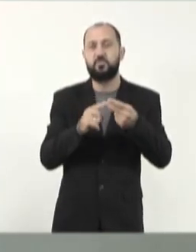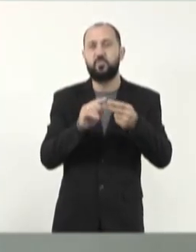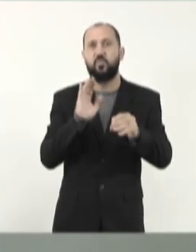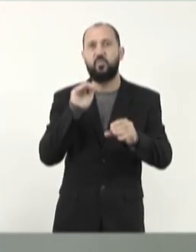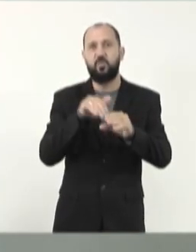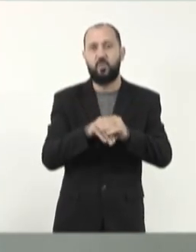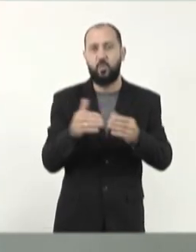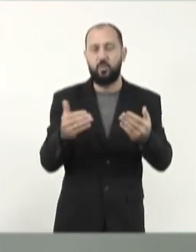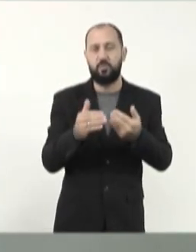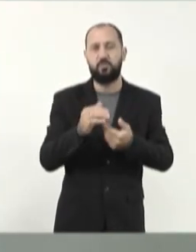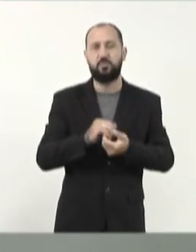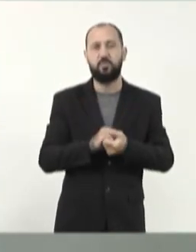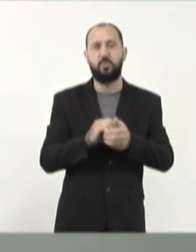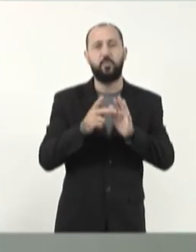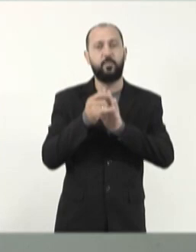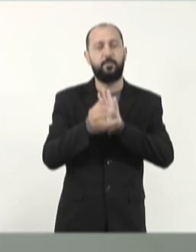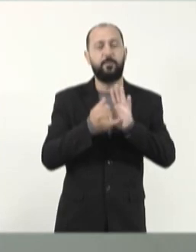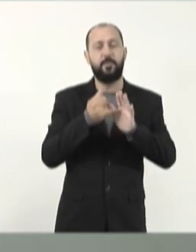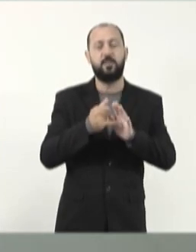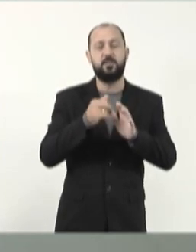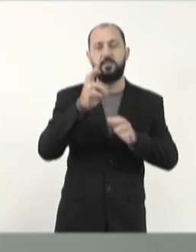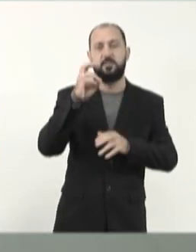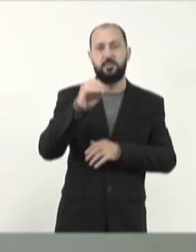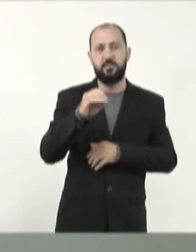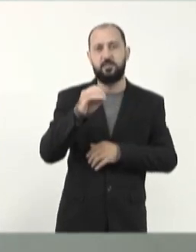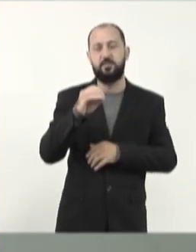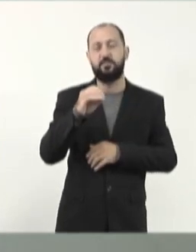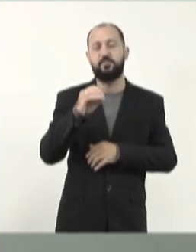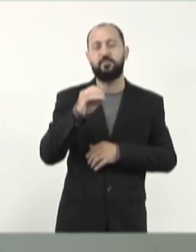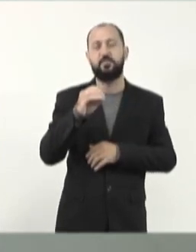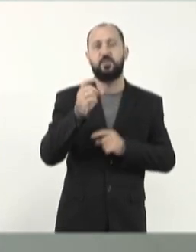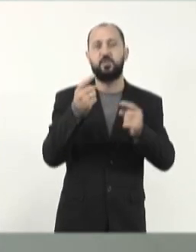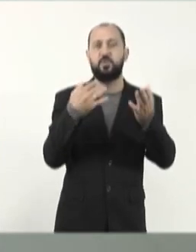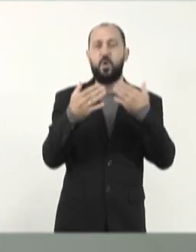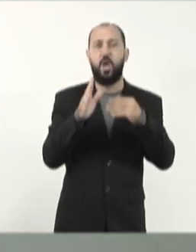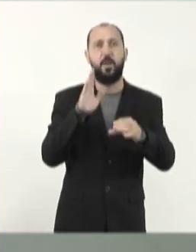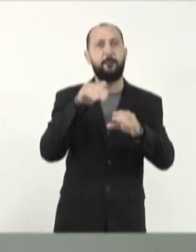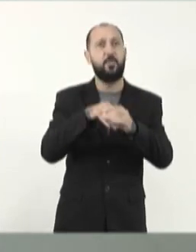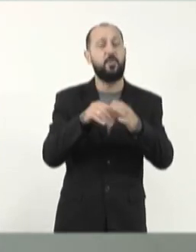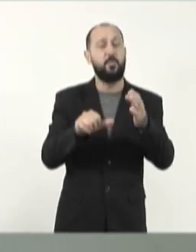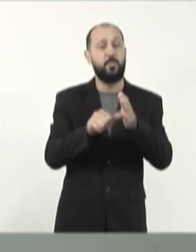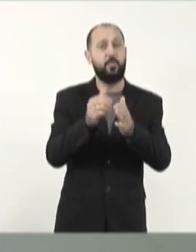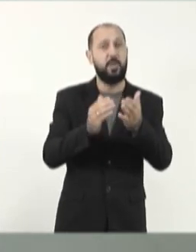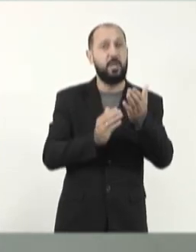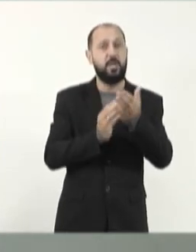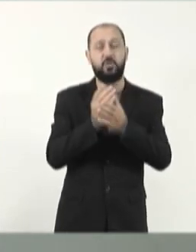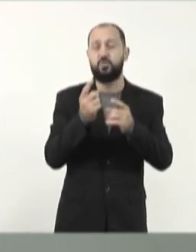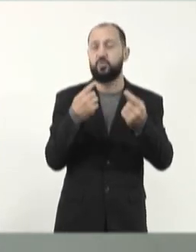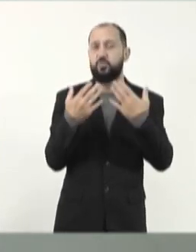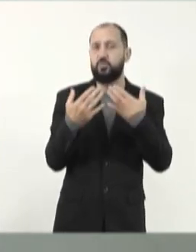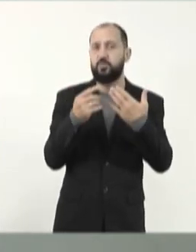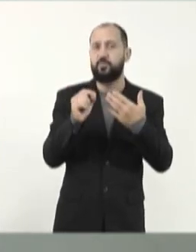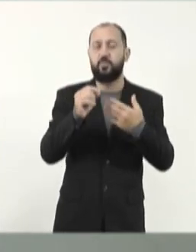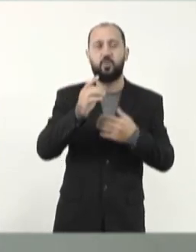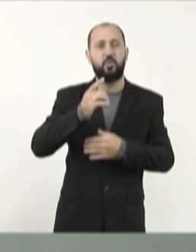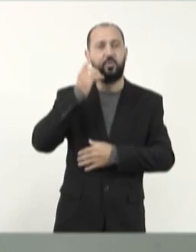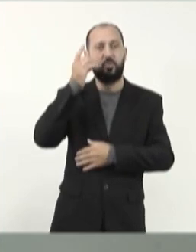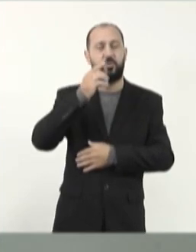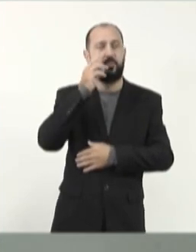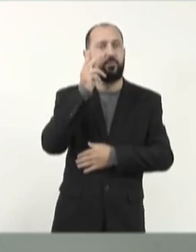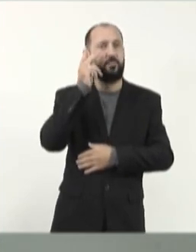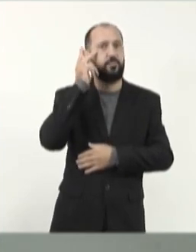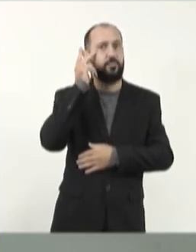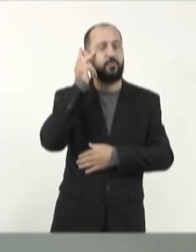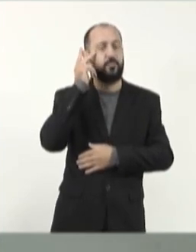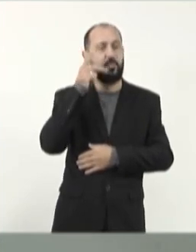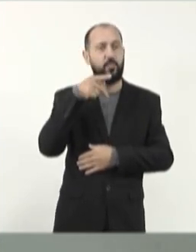hoje? Projeto de lei de número 50, matéria discutida, votada e aprovada em primeira discussão. A autoria é o deputado Pedro Kemp,